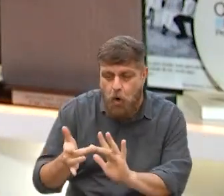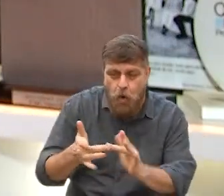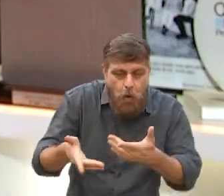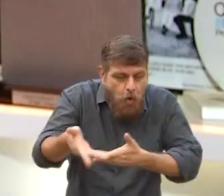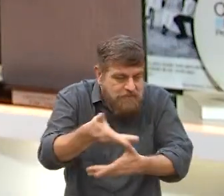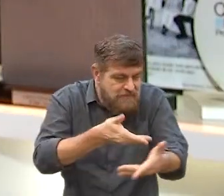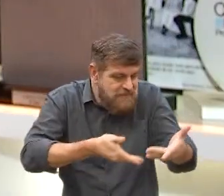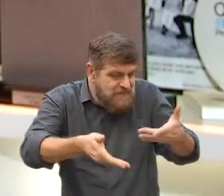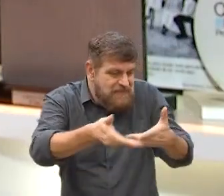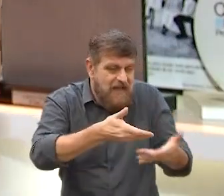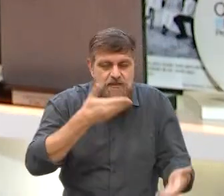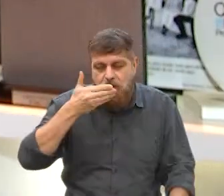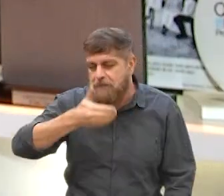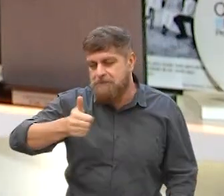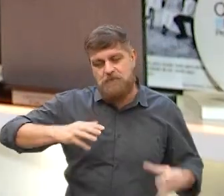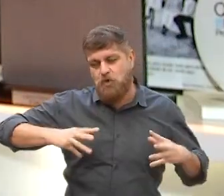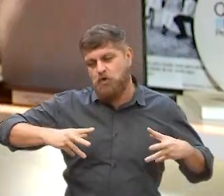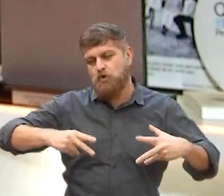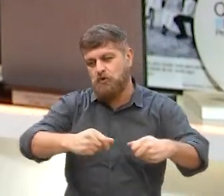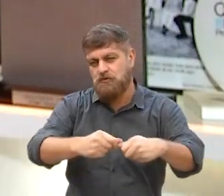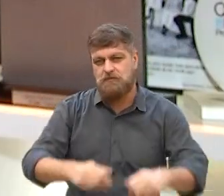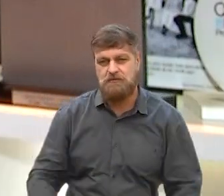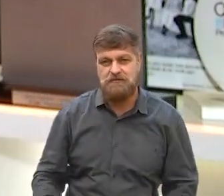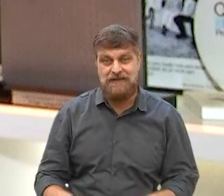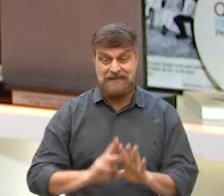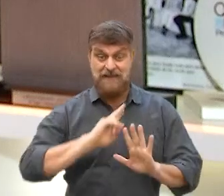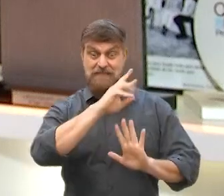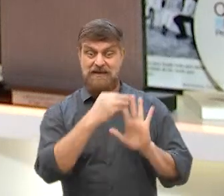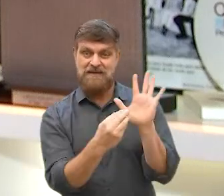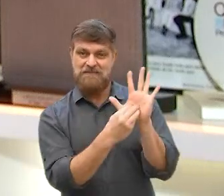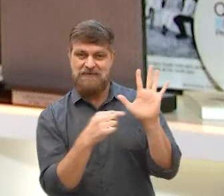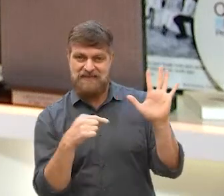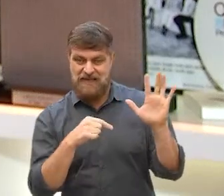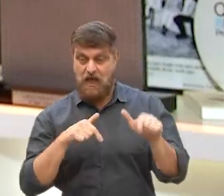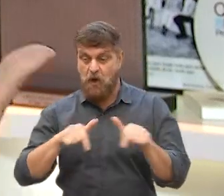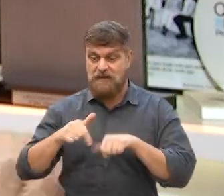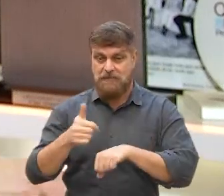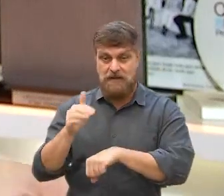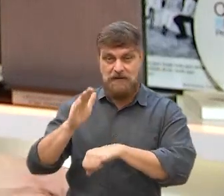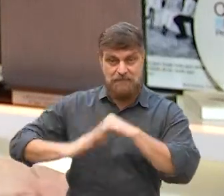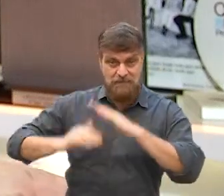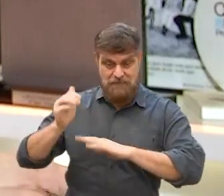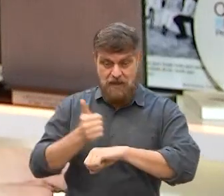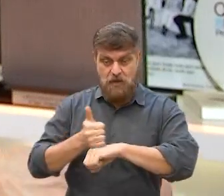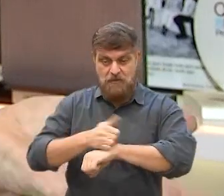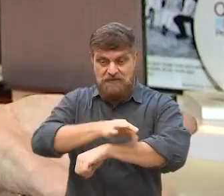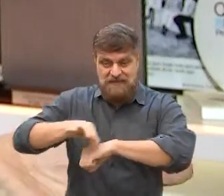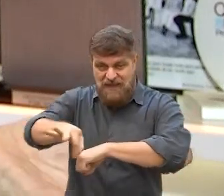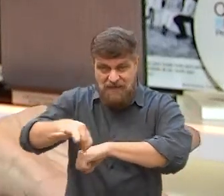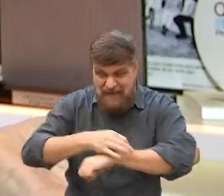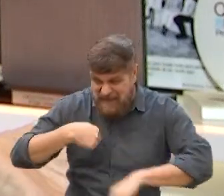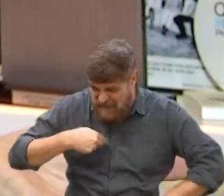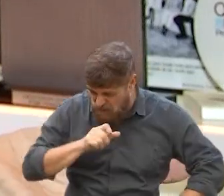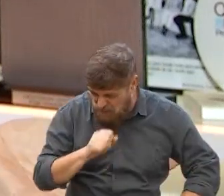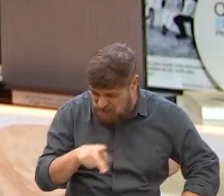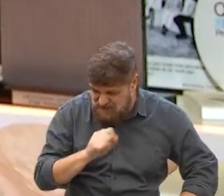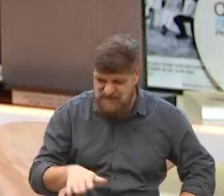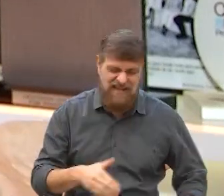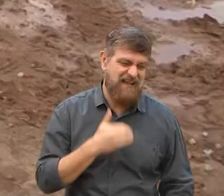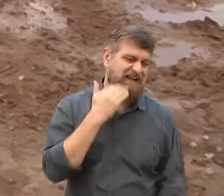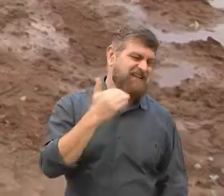primeiro a posição deles, e aí com isso a gente conseguia ir tocando a obra também. Então, não vou